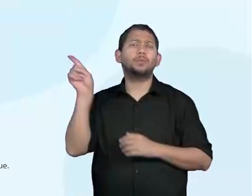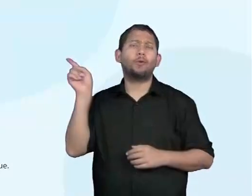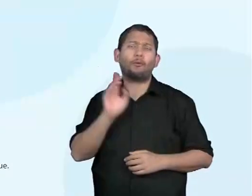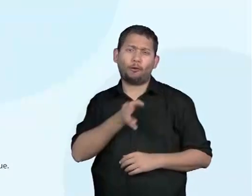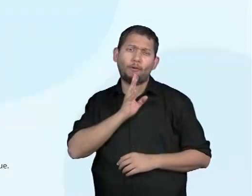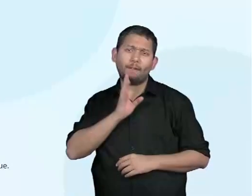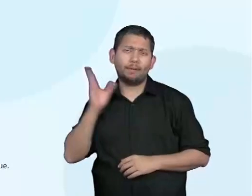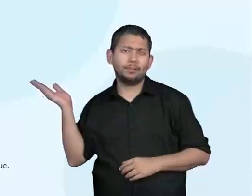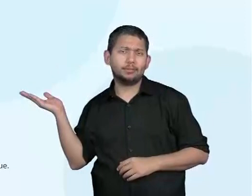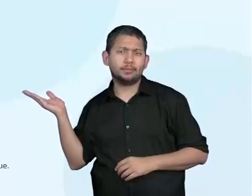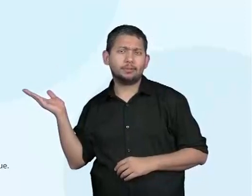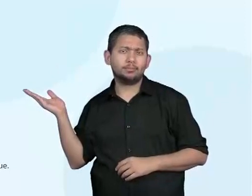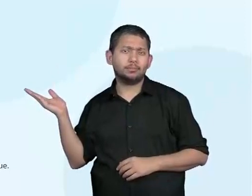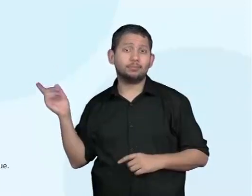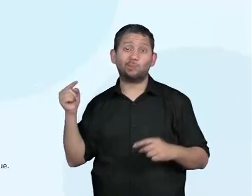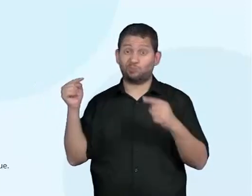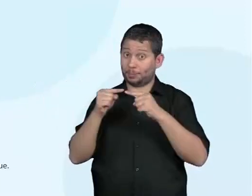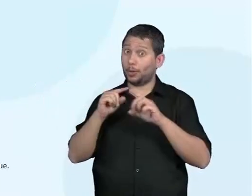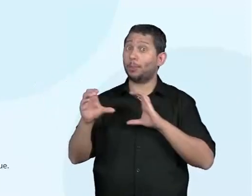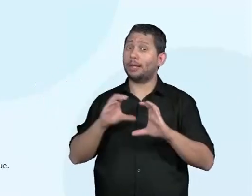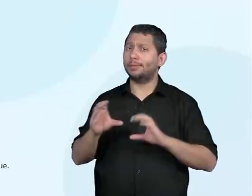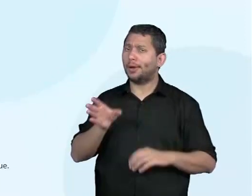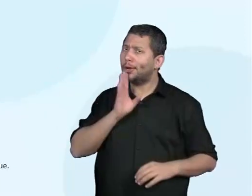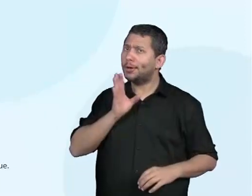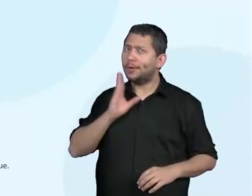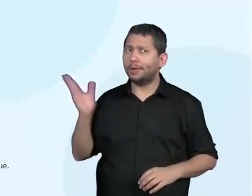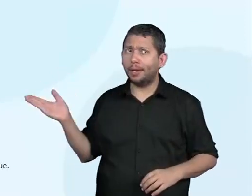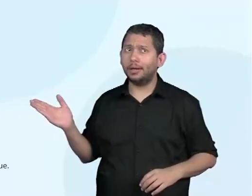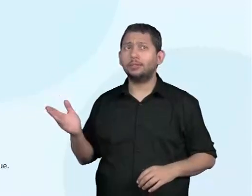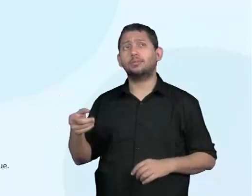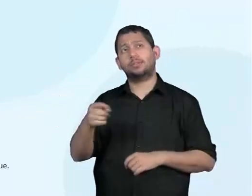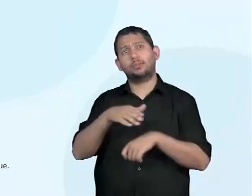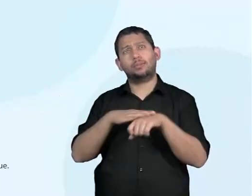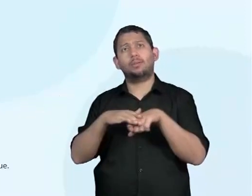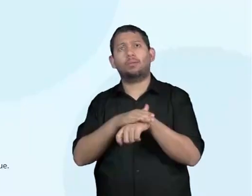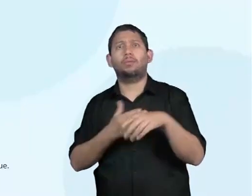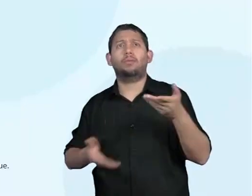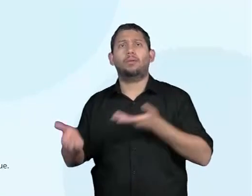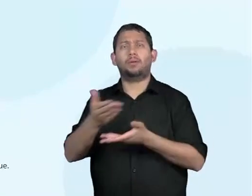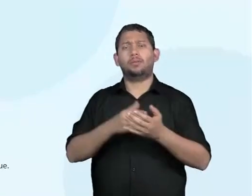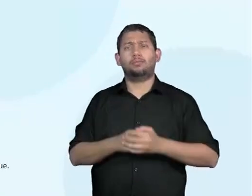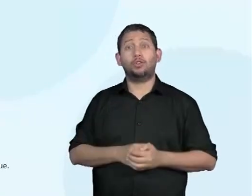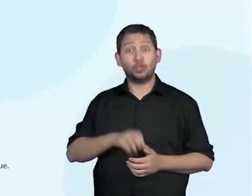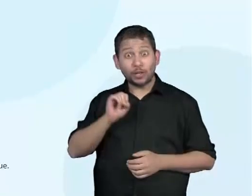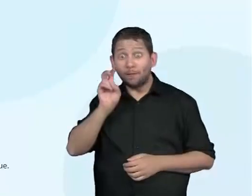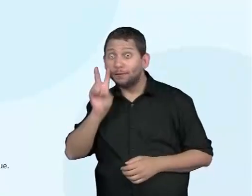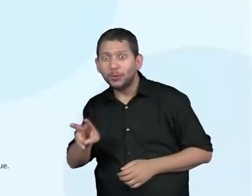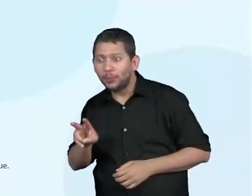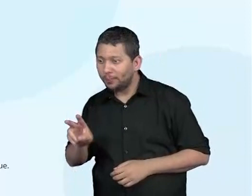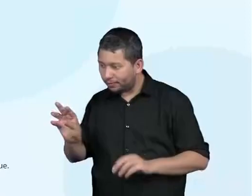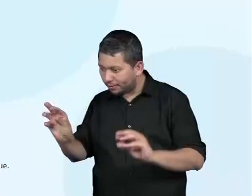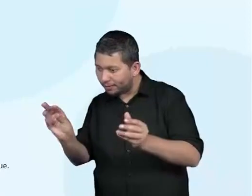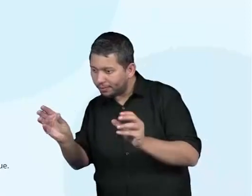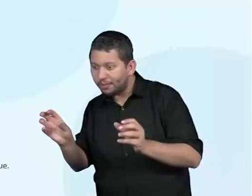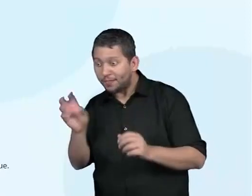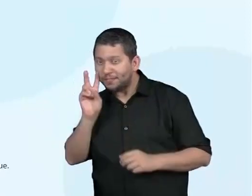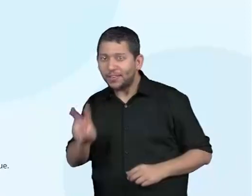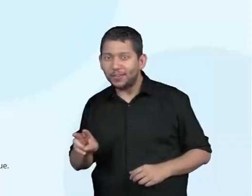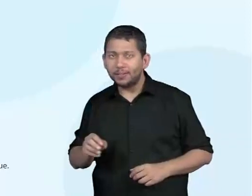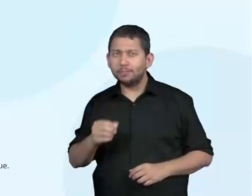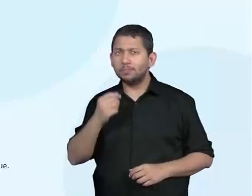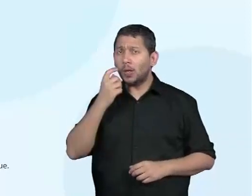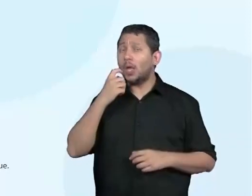de comunicação? Então vocês vão daí debater. Já viu algum modelo bem de pertinho? Qual meio